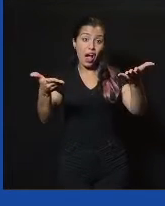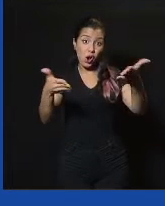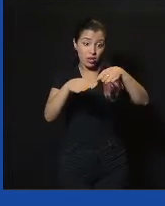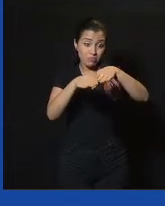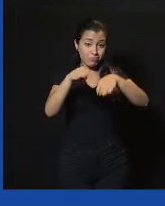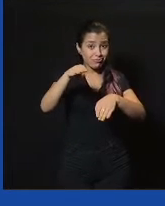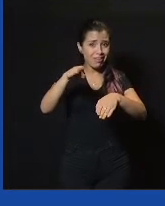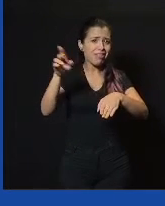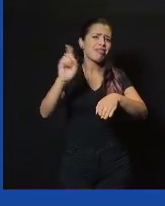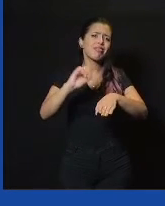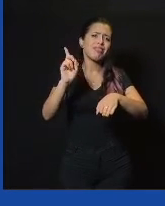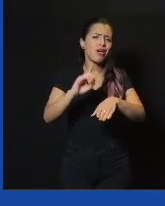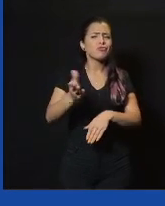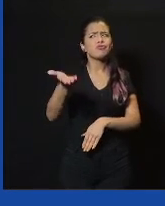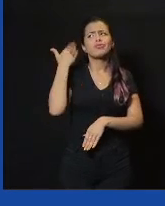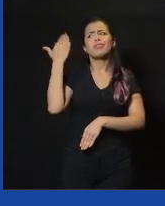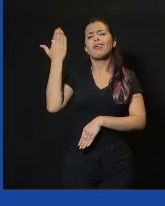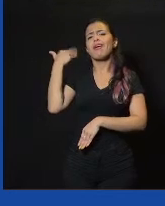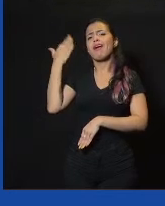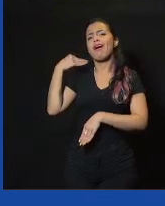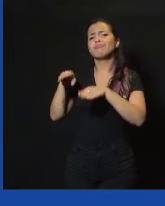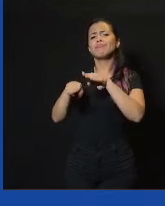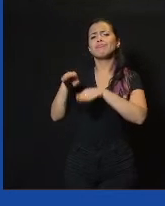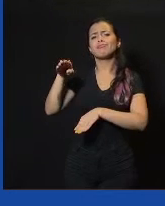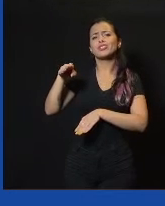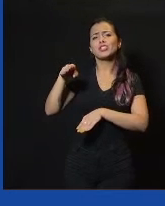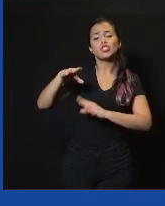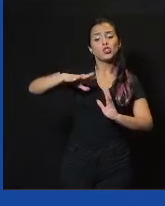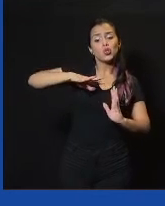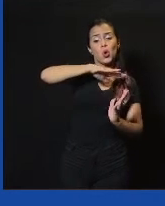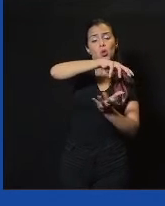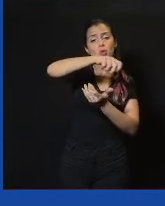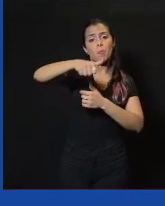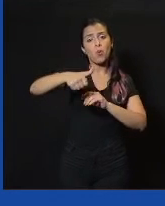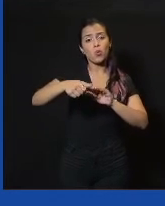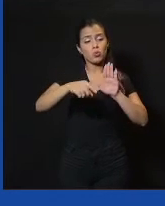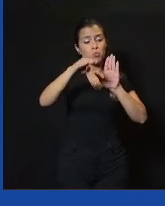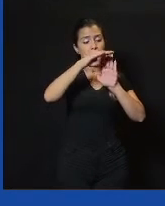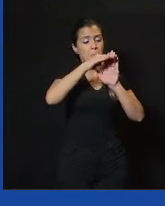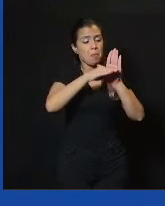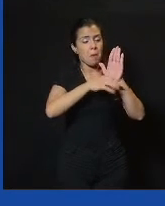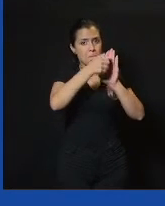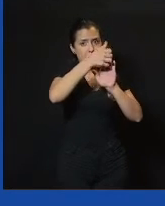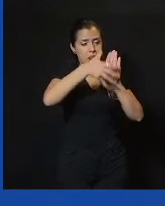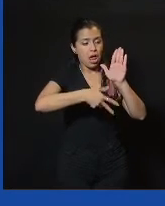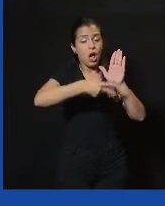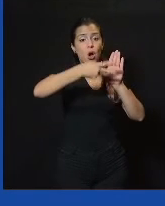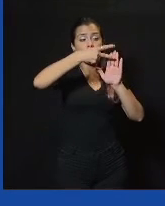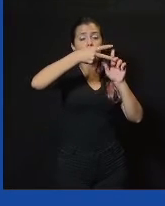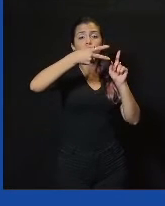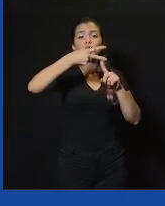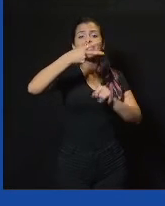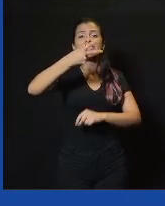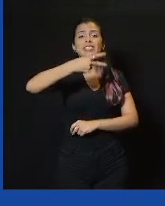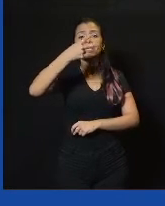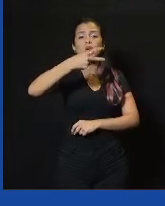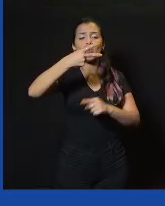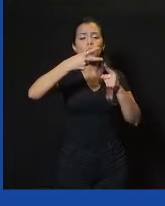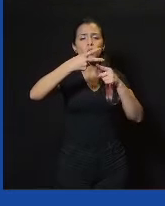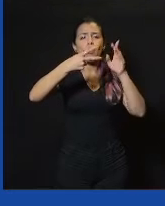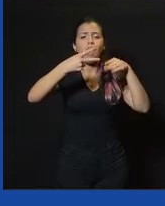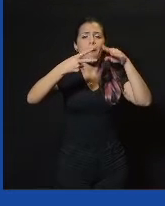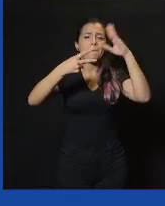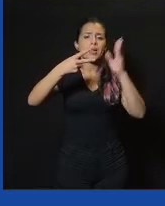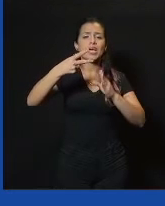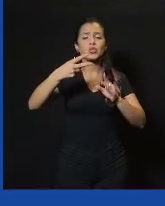ao país mais, ao segundo país mais desigual do mundo, que é o Brasil, leva a uma situação que,